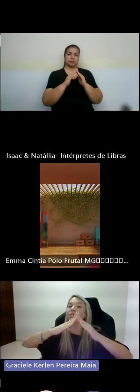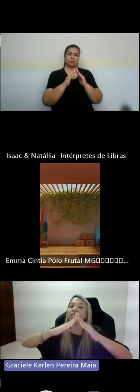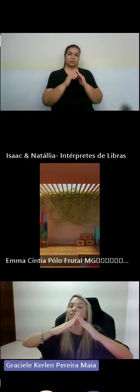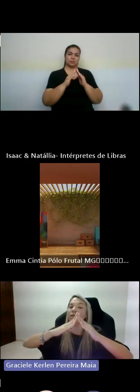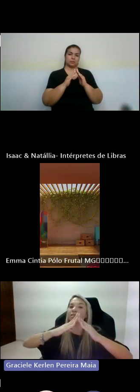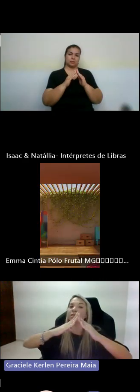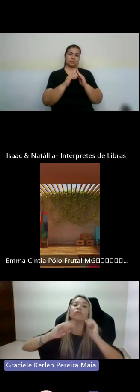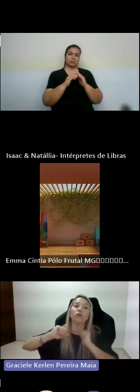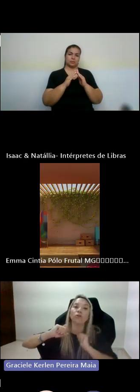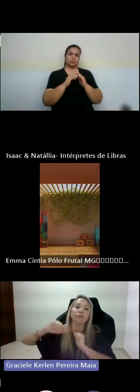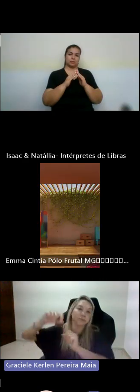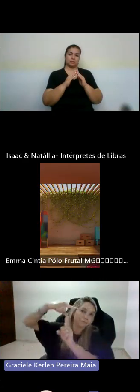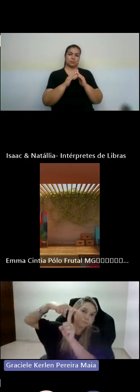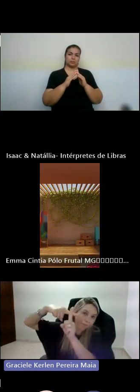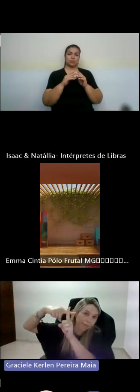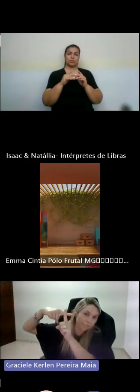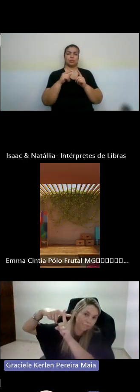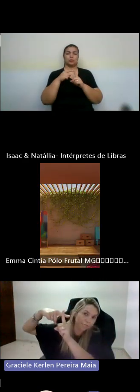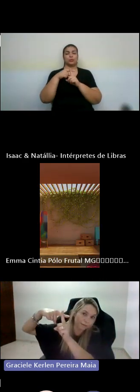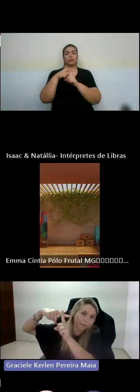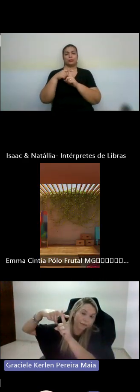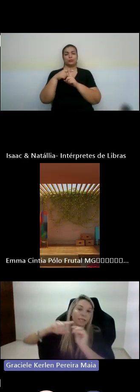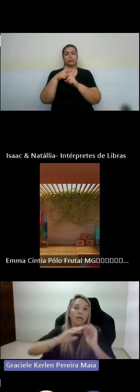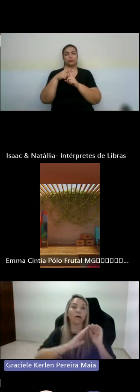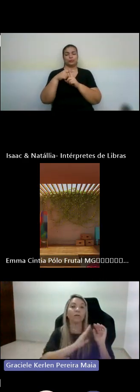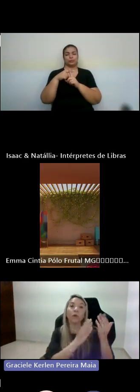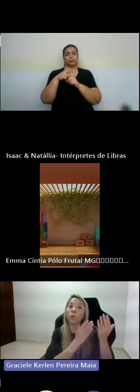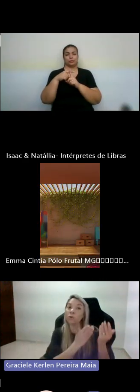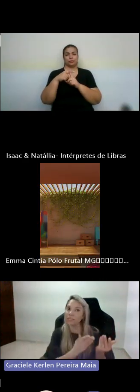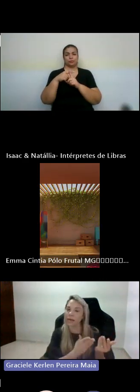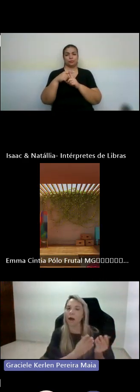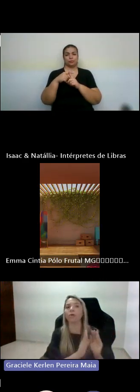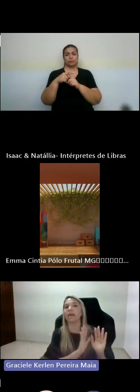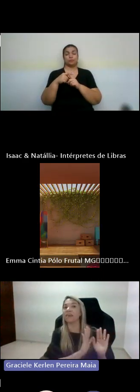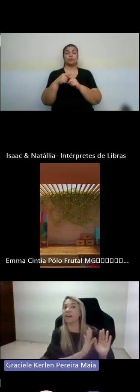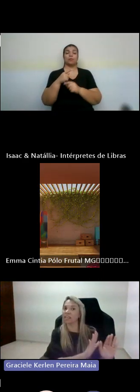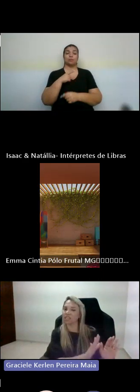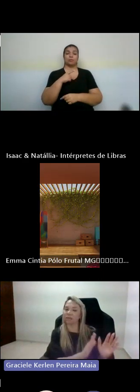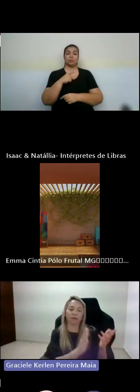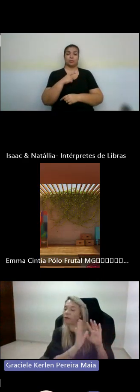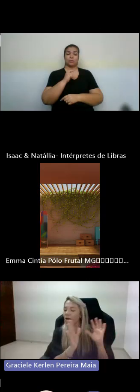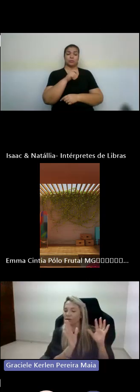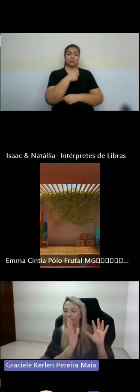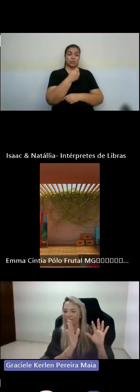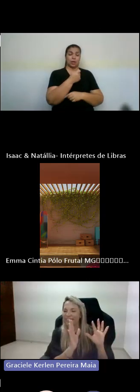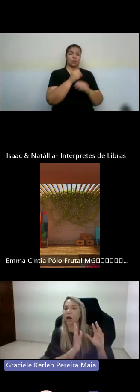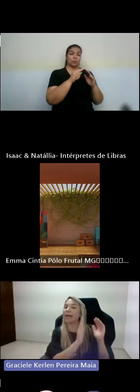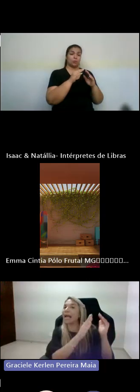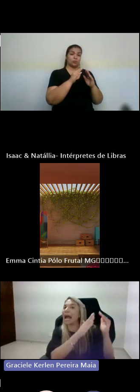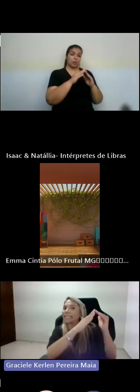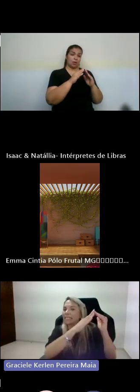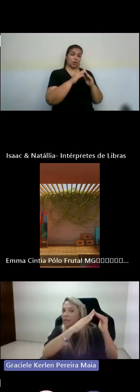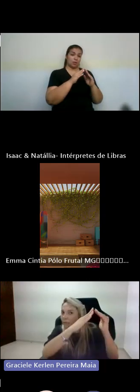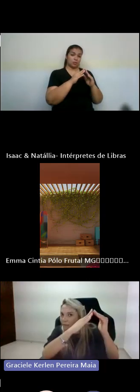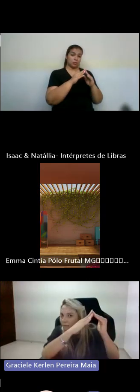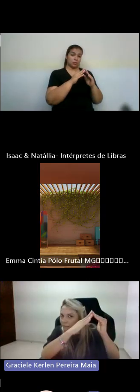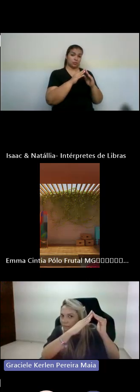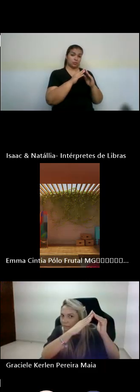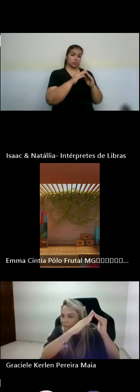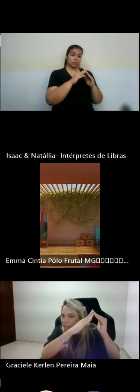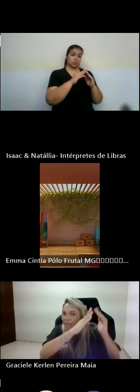E a gente tem um sinal de cruz, que é esse aqui. Então, eu tenho um sinal que é igreja, eu tenho um sinal que é